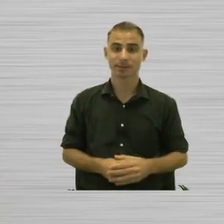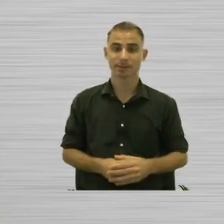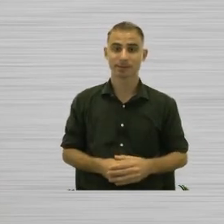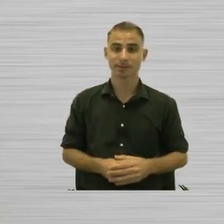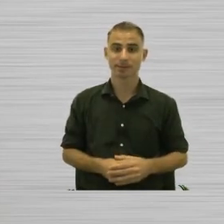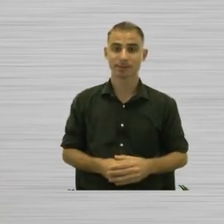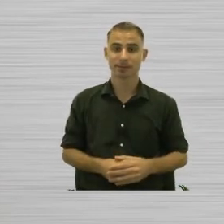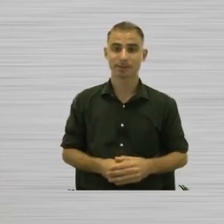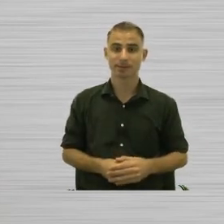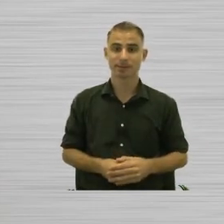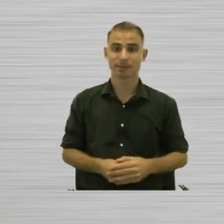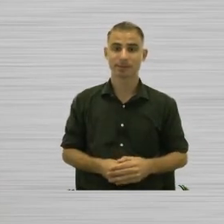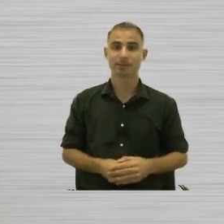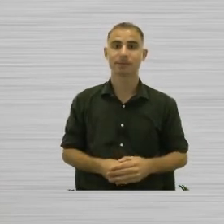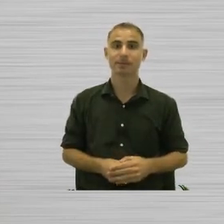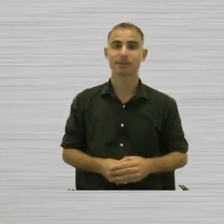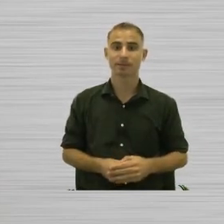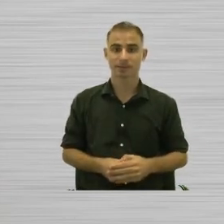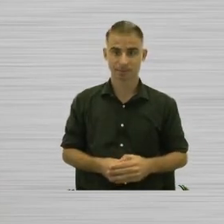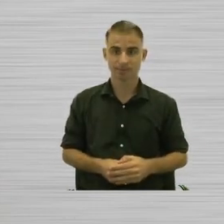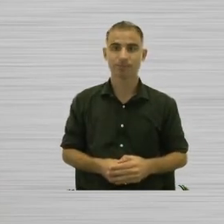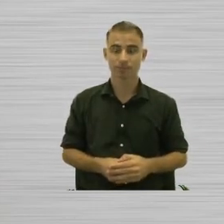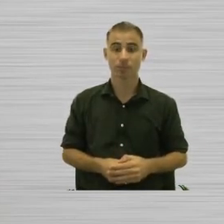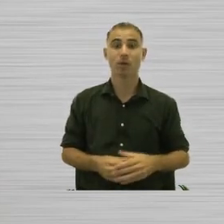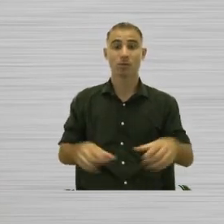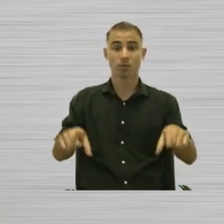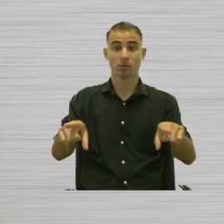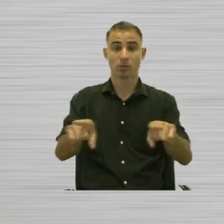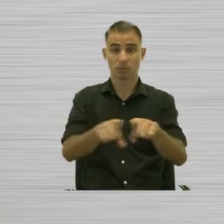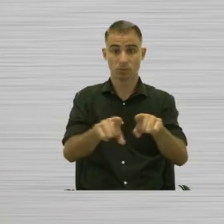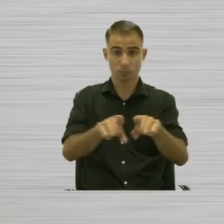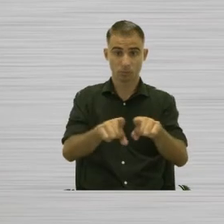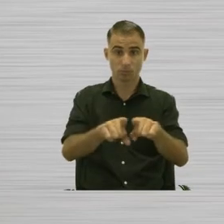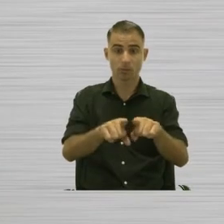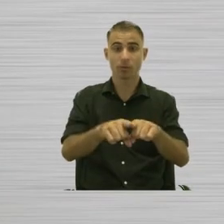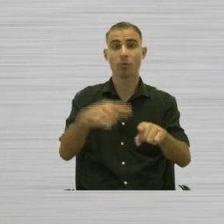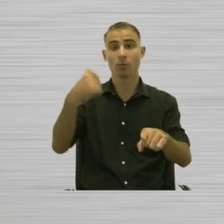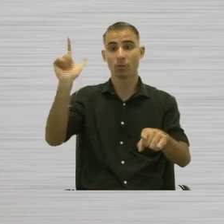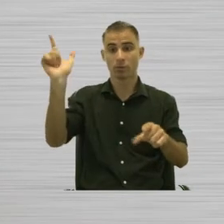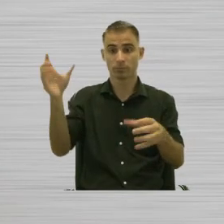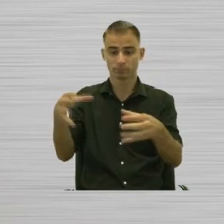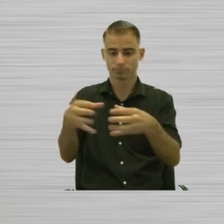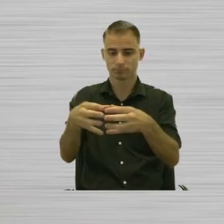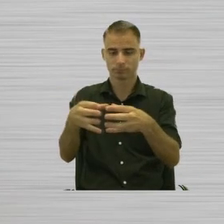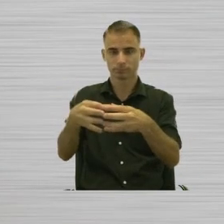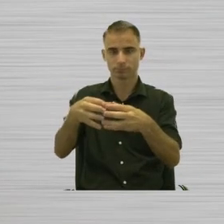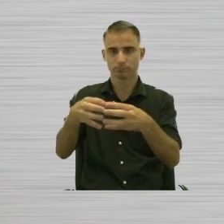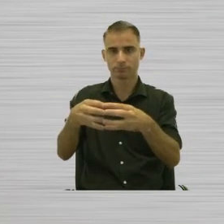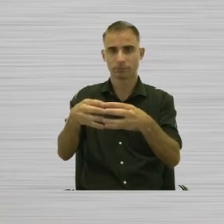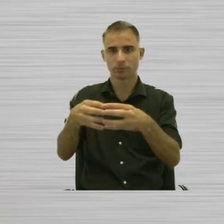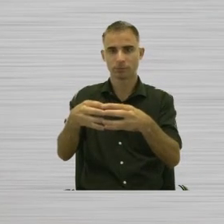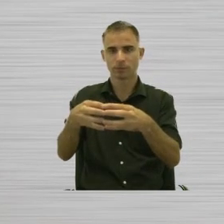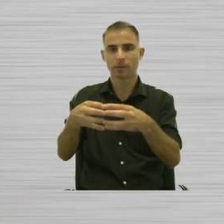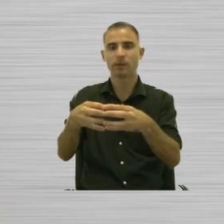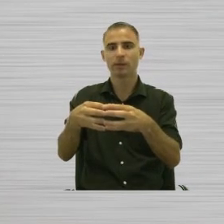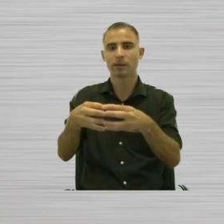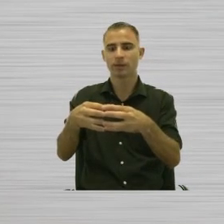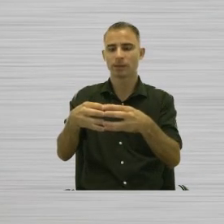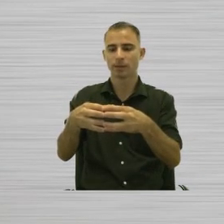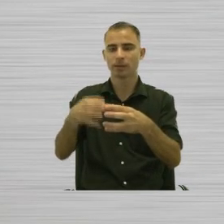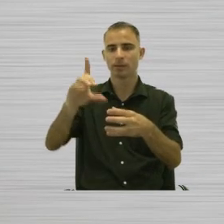Na parte do Departamento de Atenção Especializada, nós temos algumas ações também, começando pelo Centro